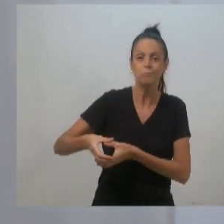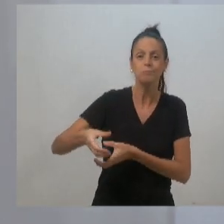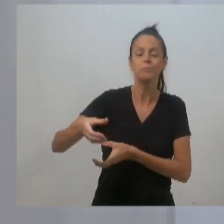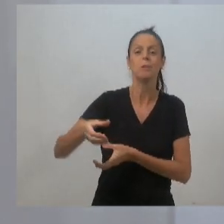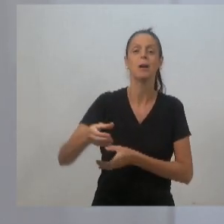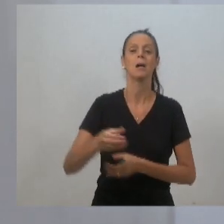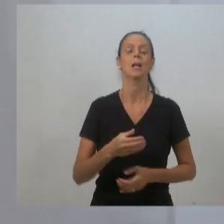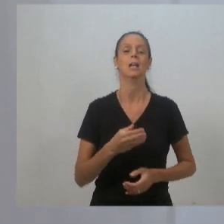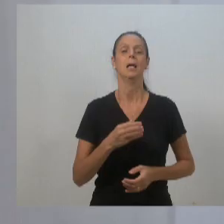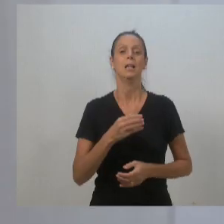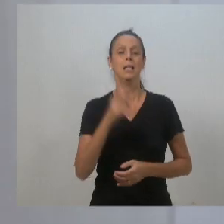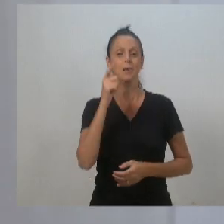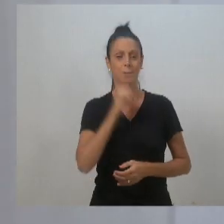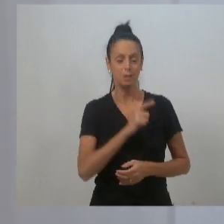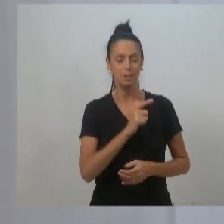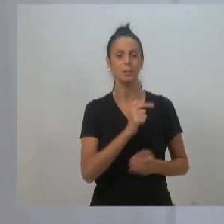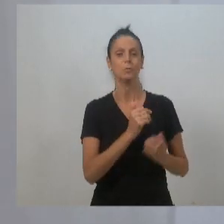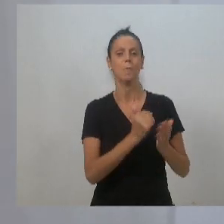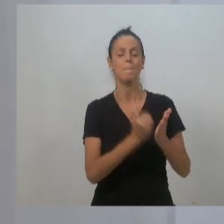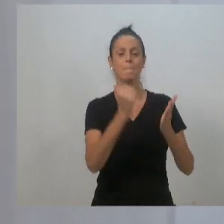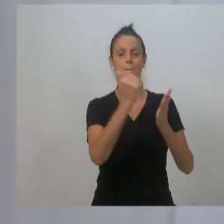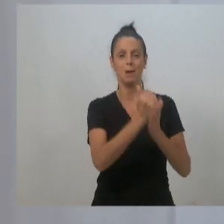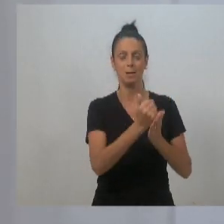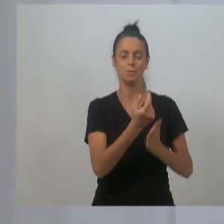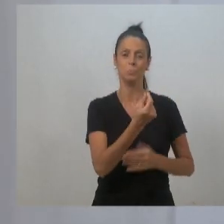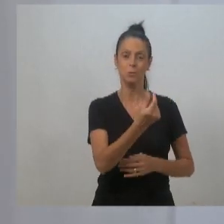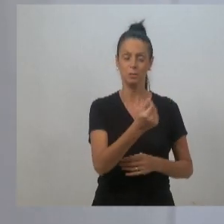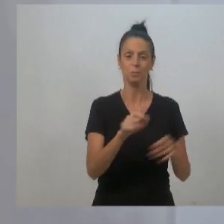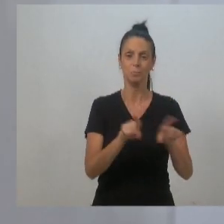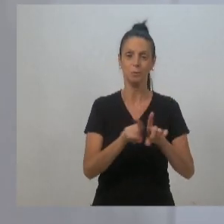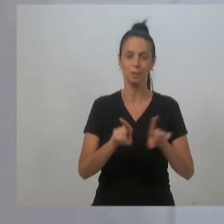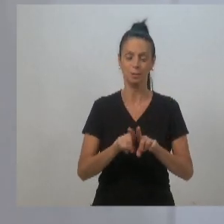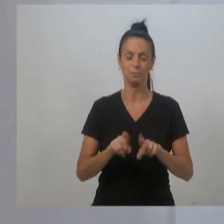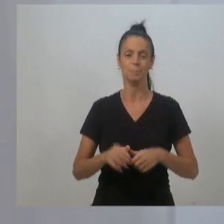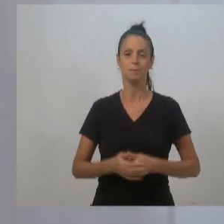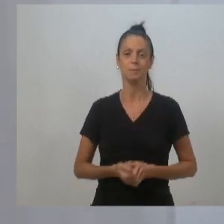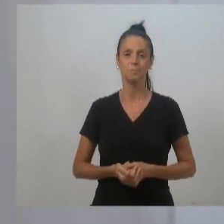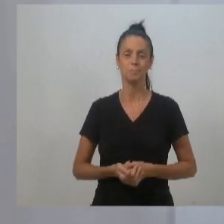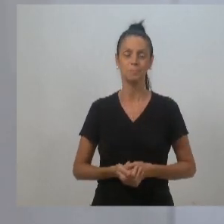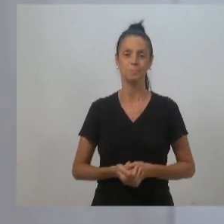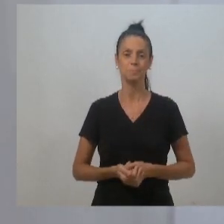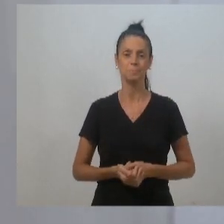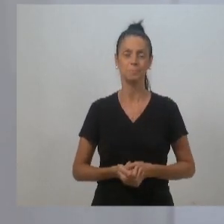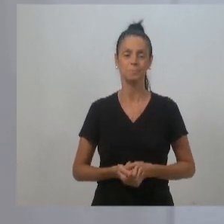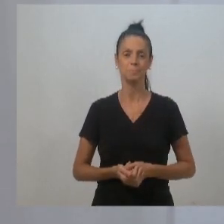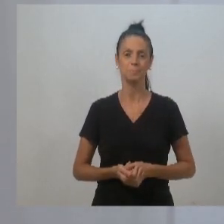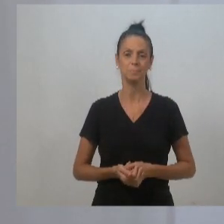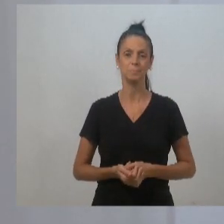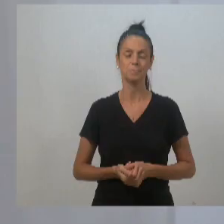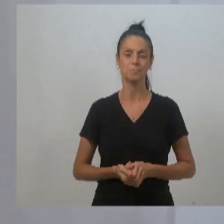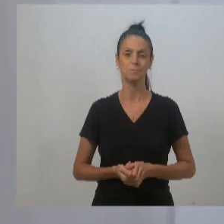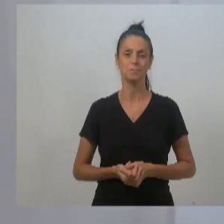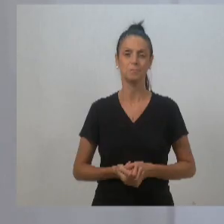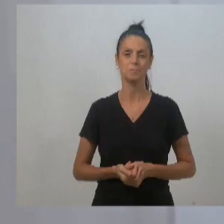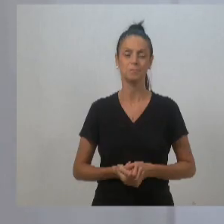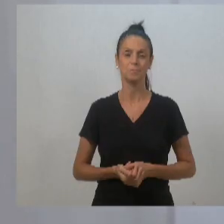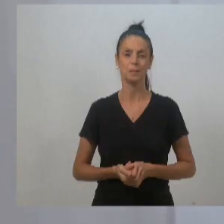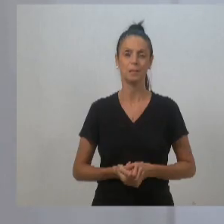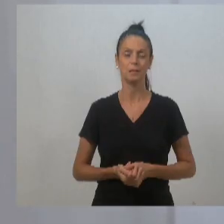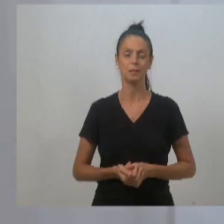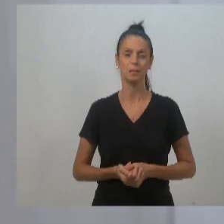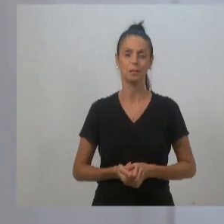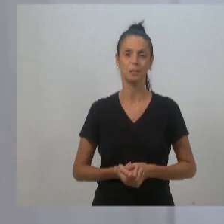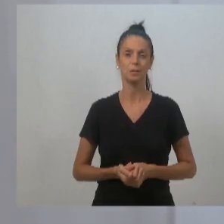aumentando a receita dela. Estava lá no planejamento do contrato. Ok, o planejamento era para 15 anos, ou seja, agora,